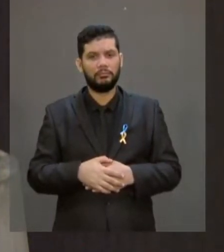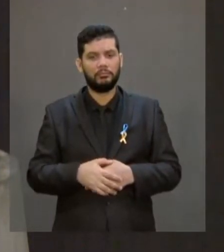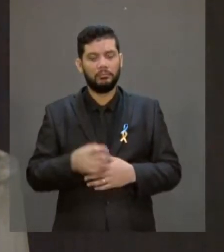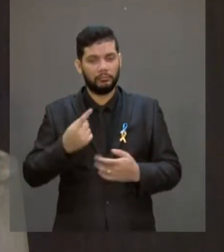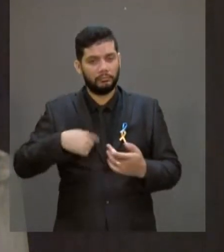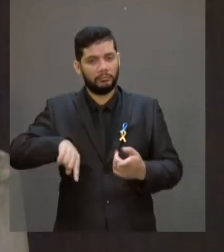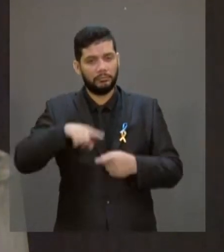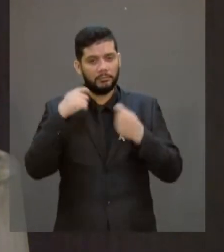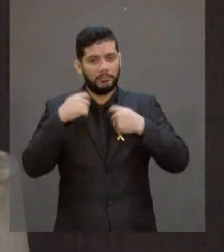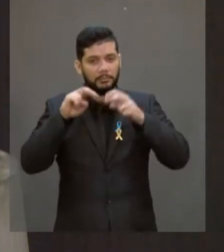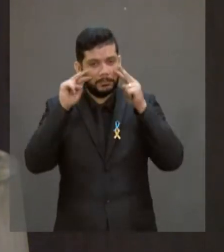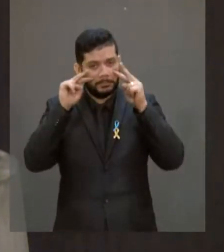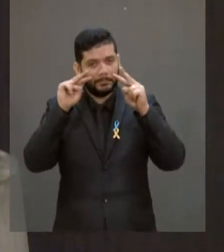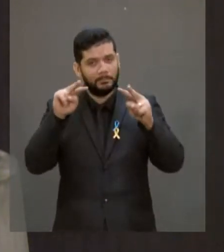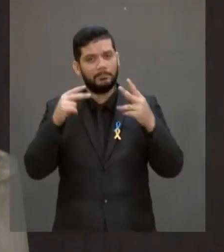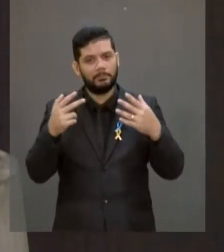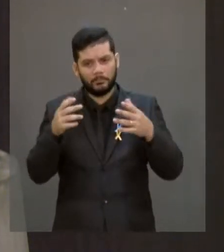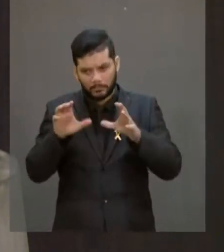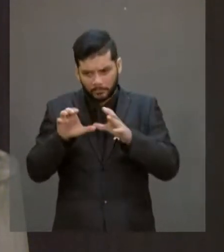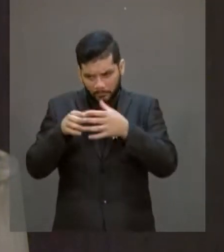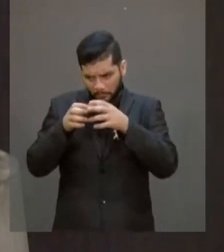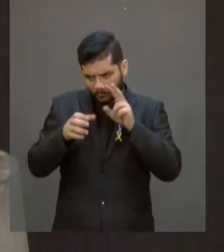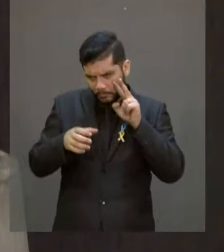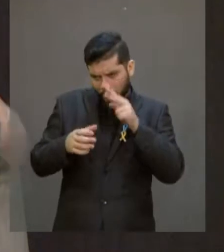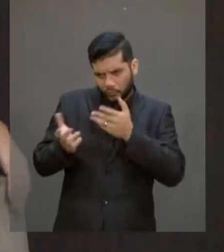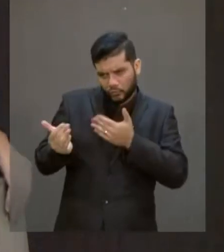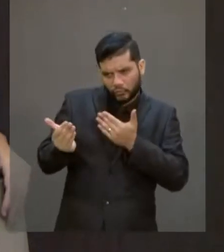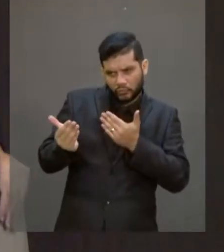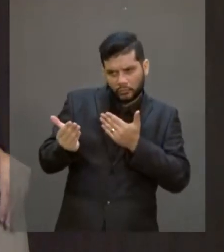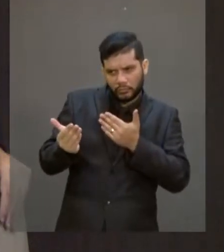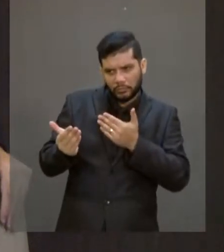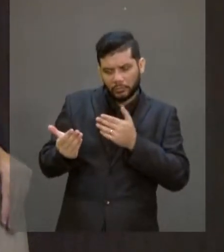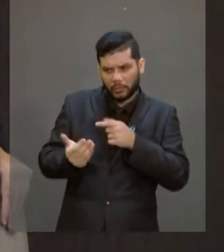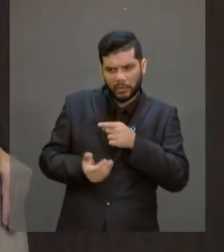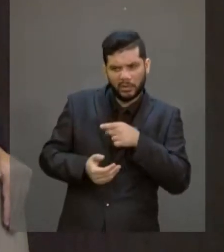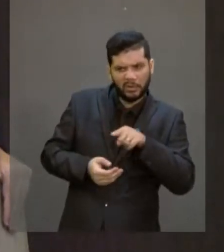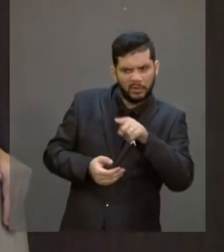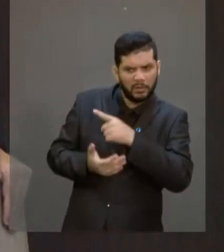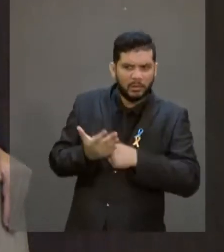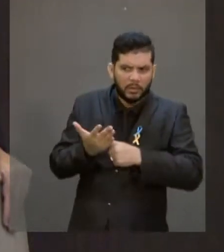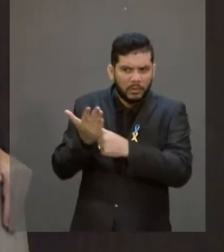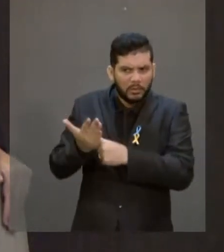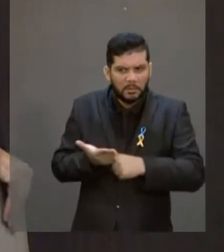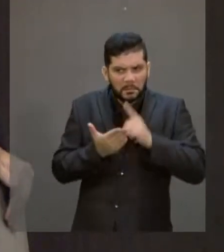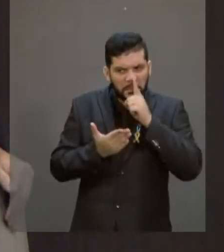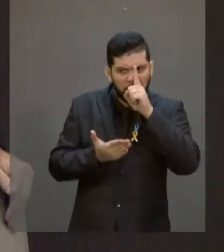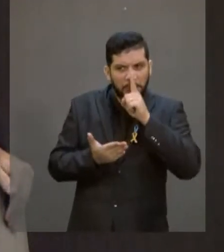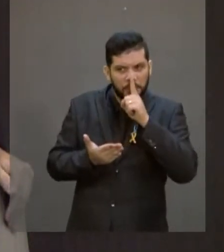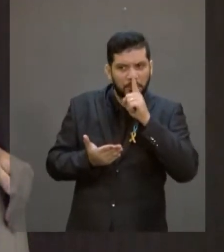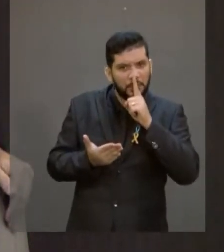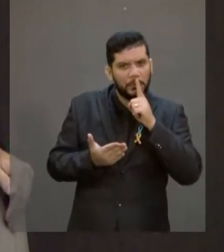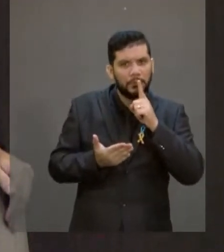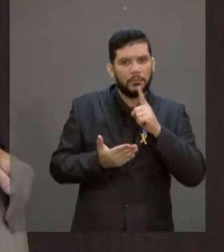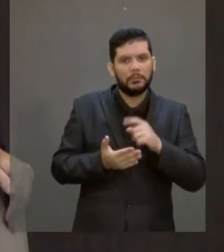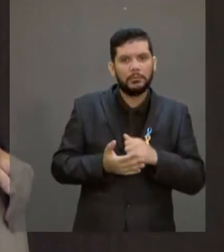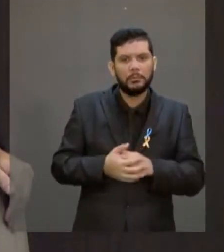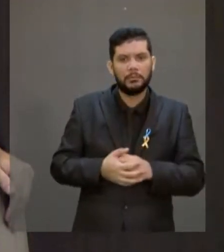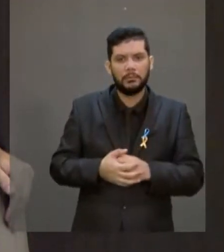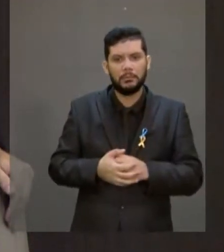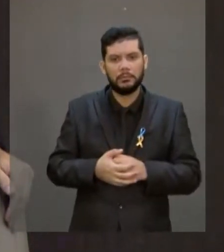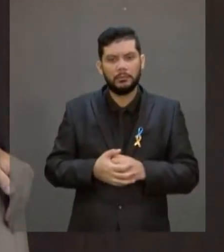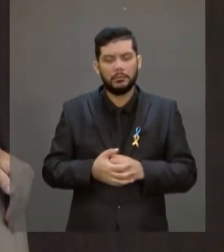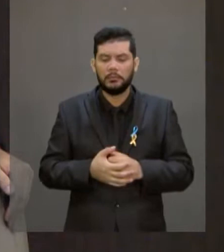que a força policial, ao enxergar jovens em praça pública, reconhece aquilo como um risco e problema. Deputado